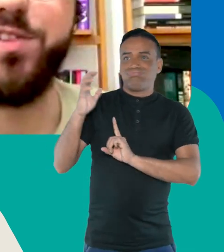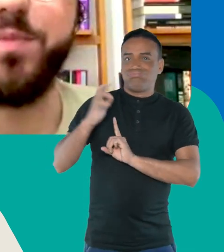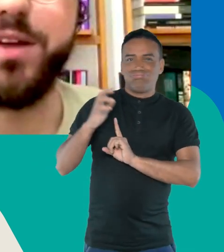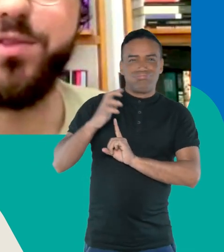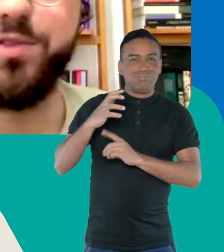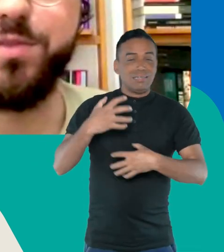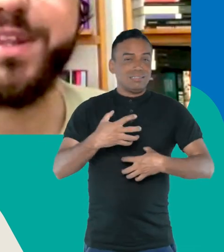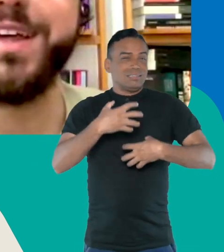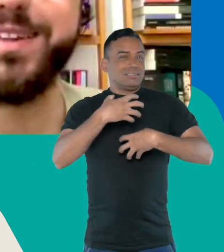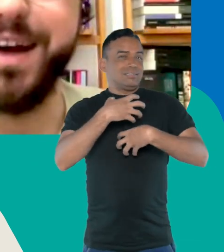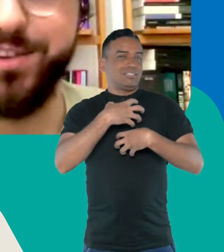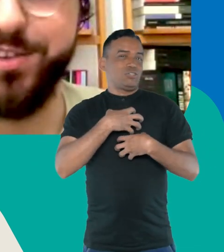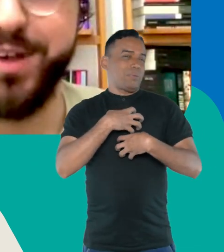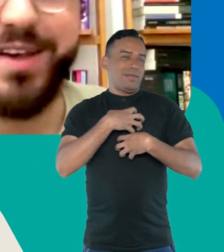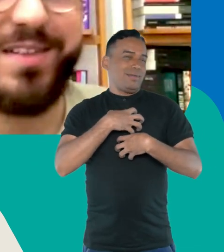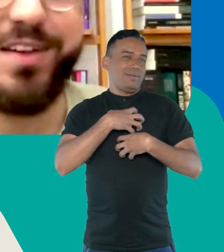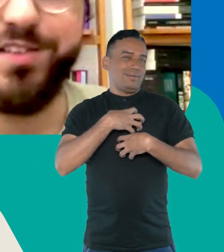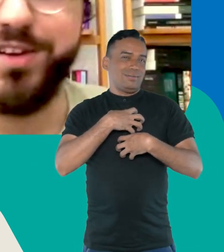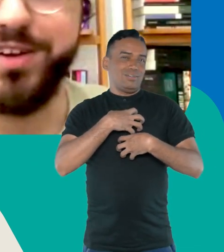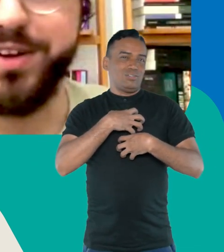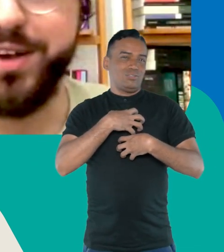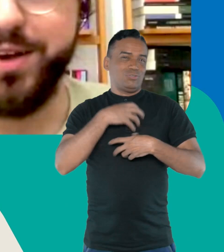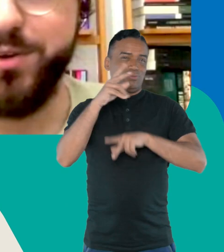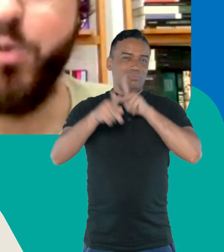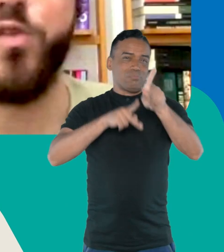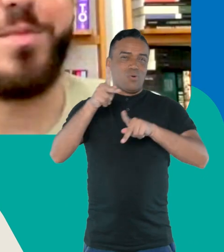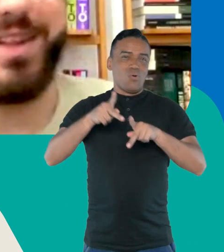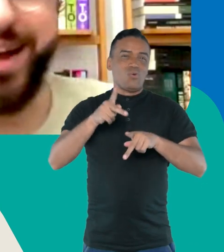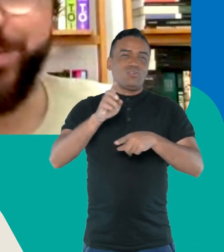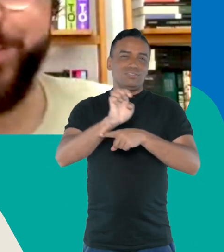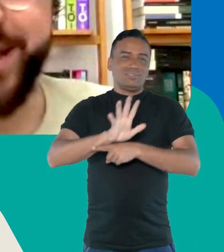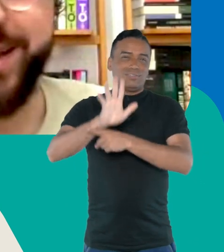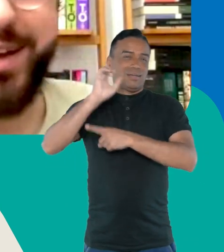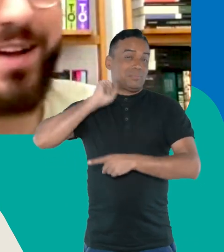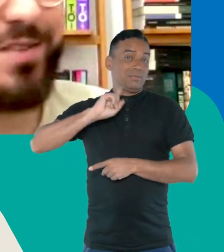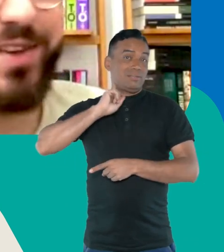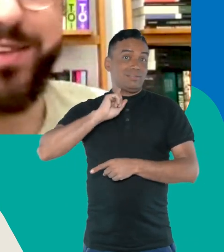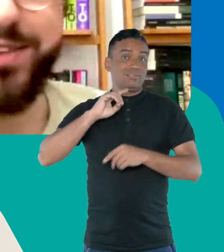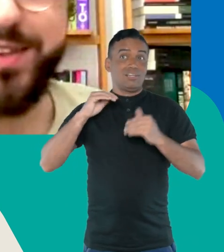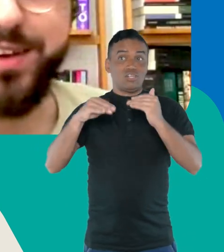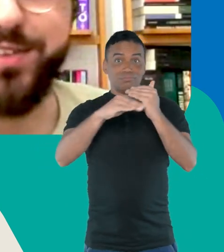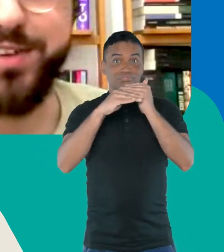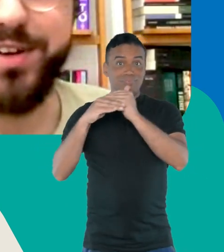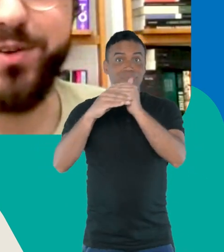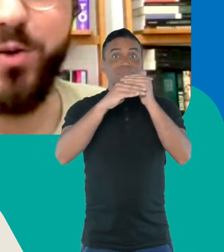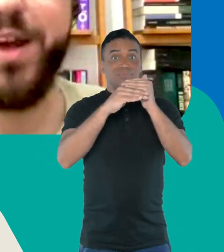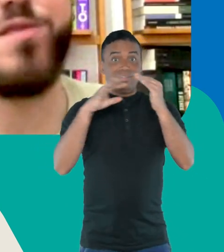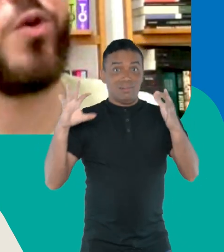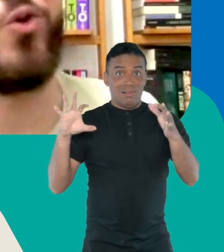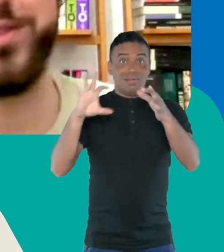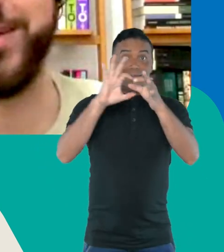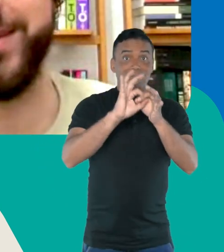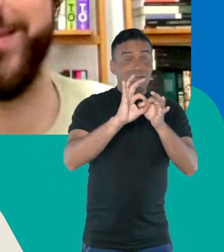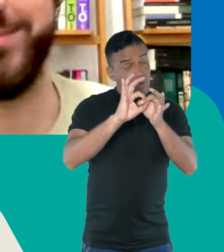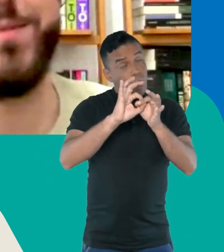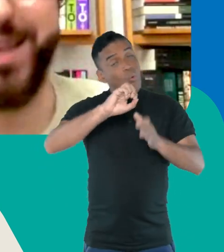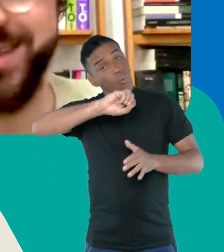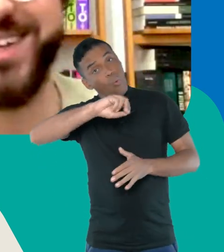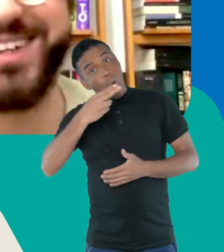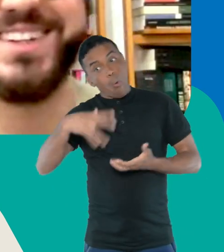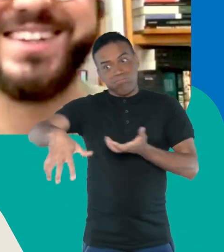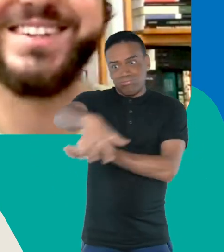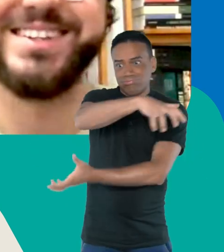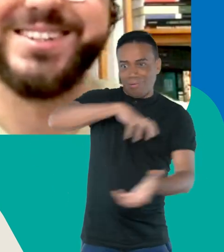esse sentimento de mineiridade, seja em conformidade com ela, às vezes seja como revolta